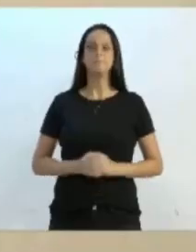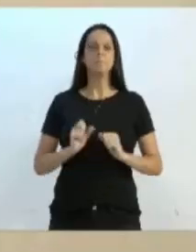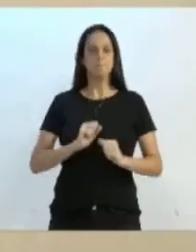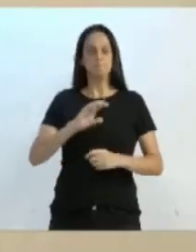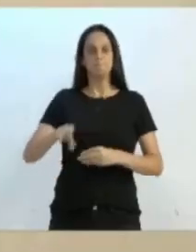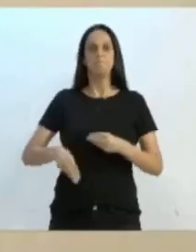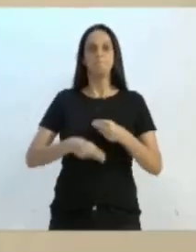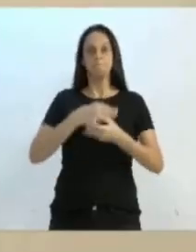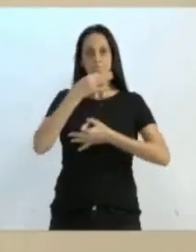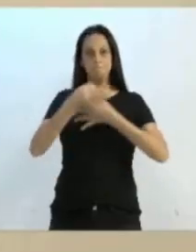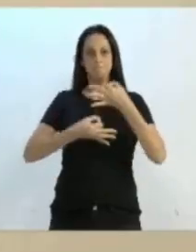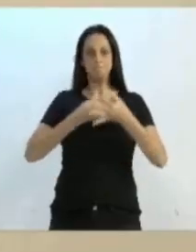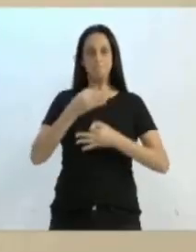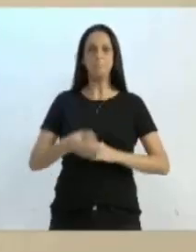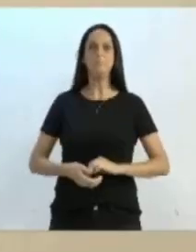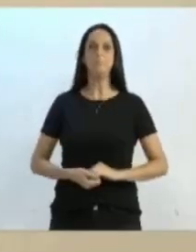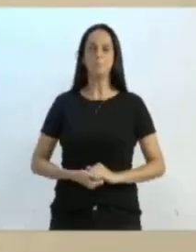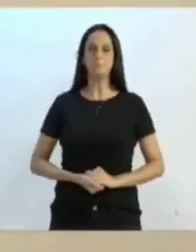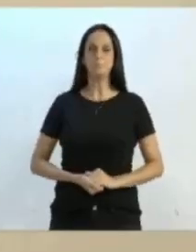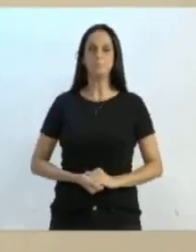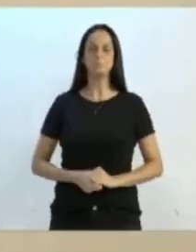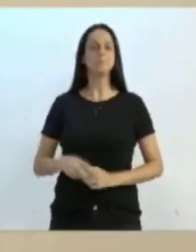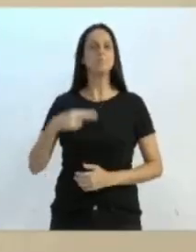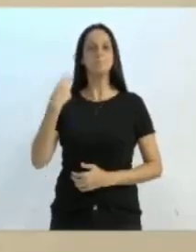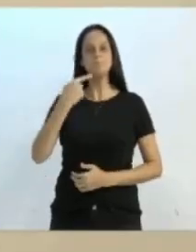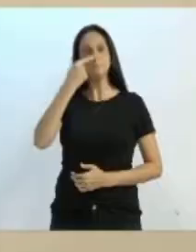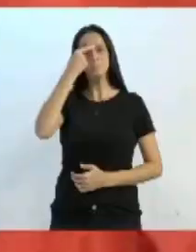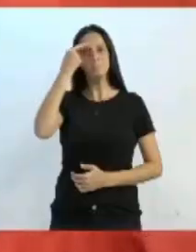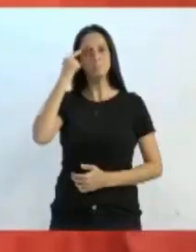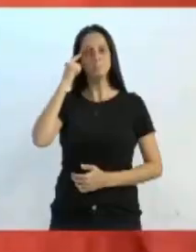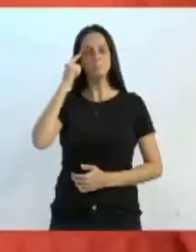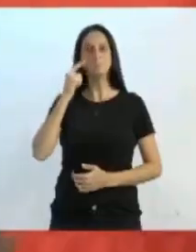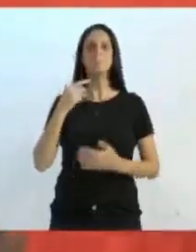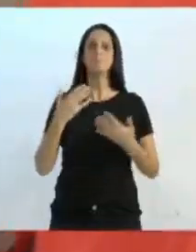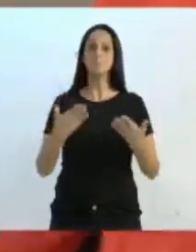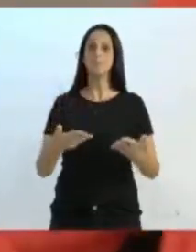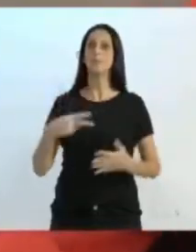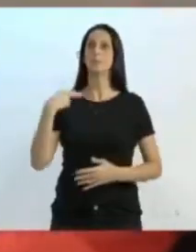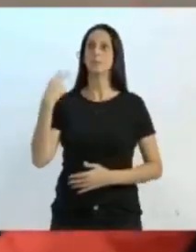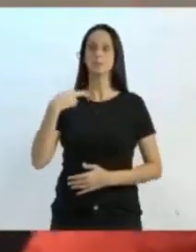Com autorização do orador, vereador Ito. Vereador Marcos da Rosa,